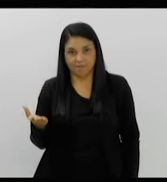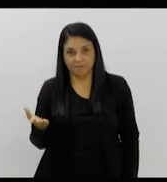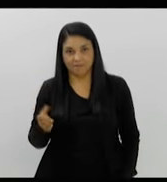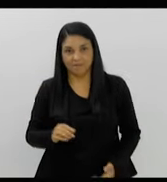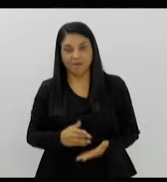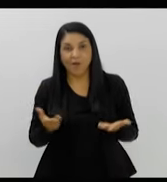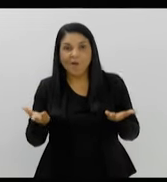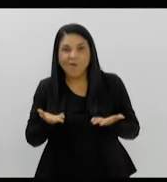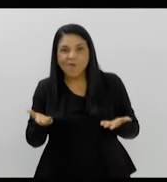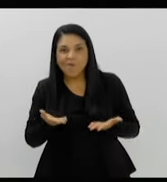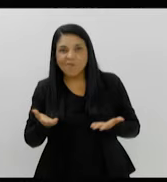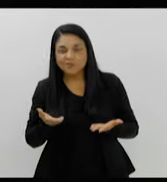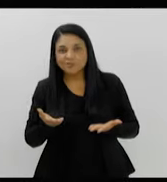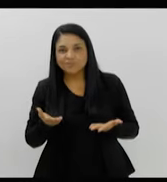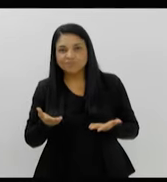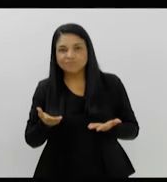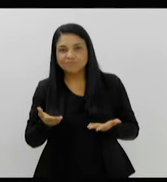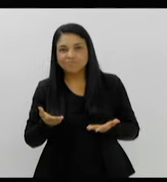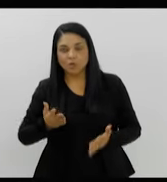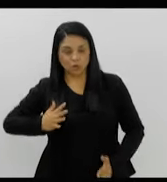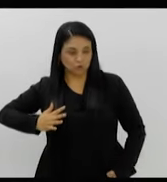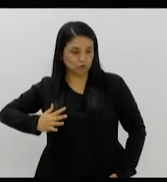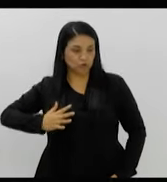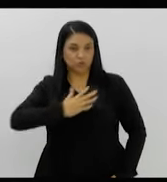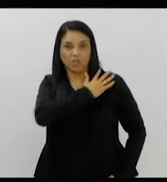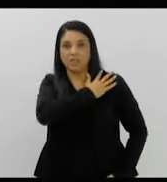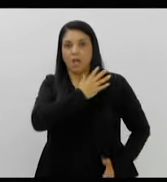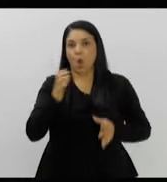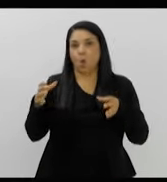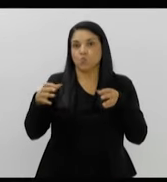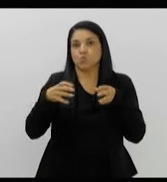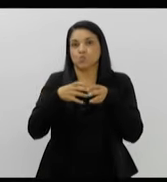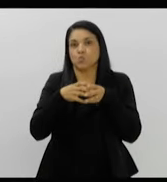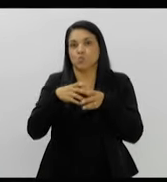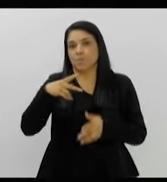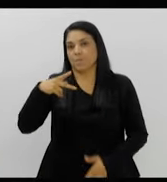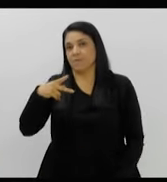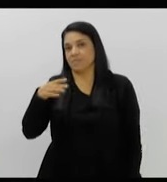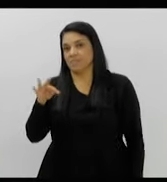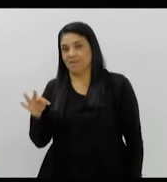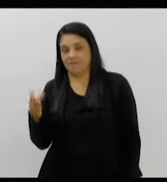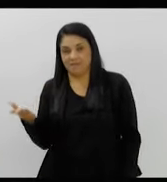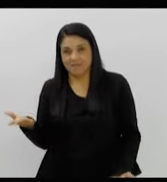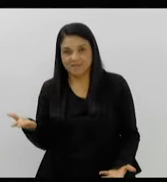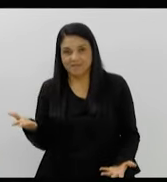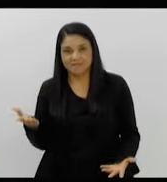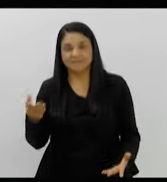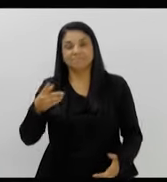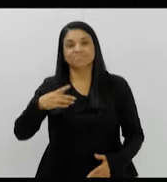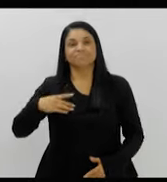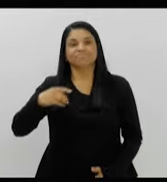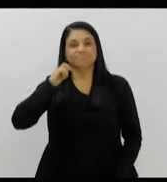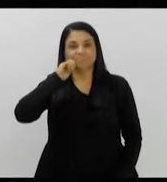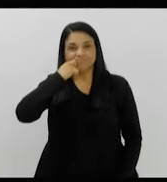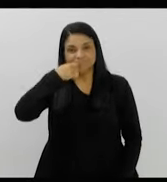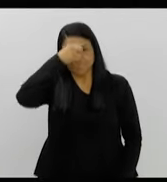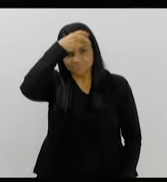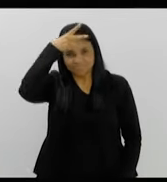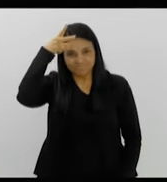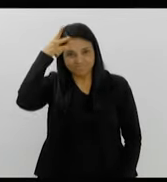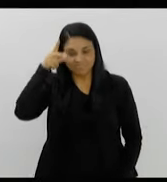e hoje ele é o general desta turma Eduardo pais é aquele que tem a missão de